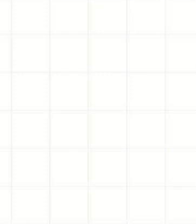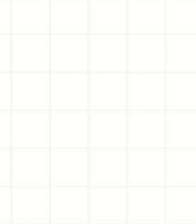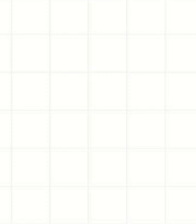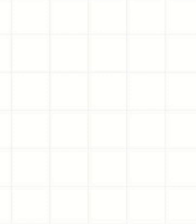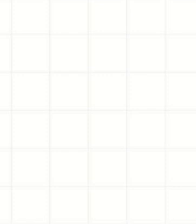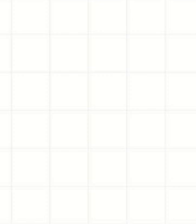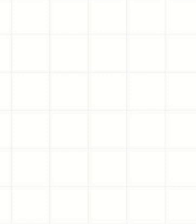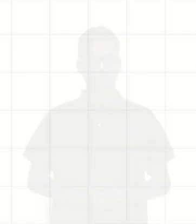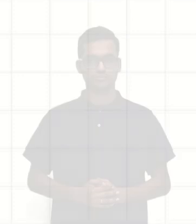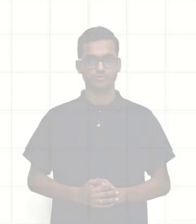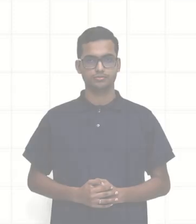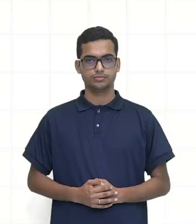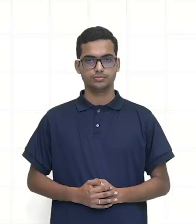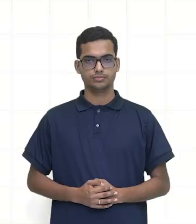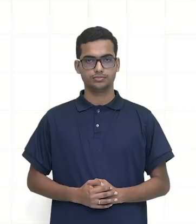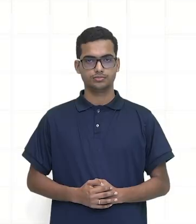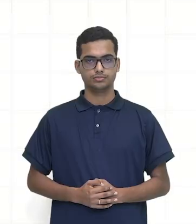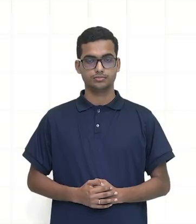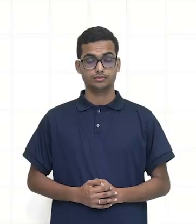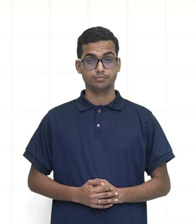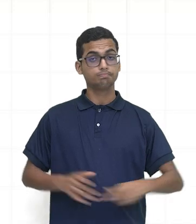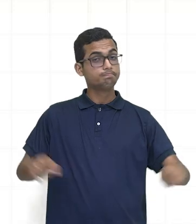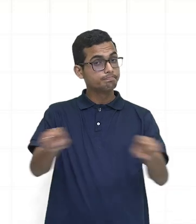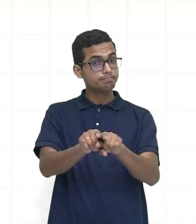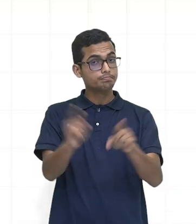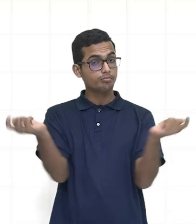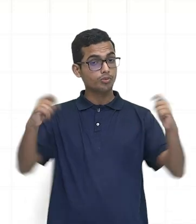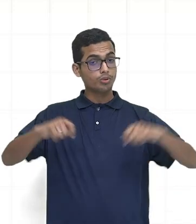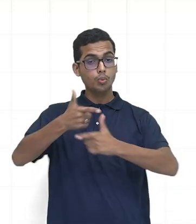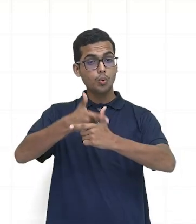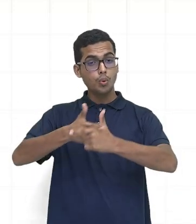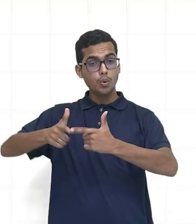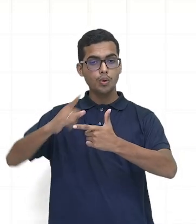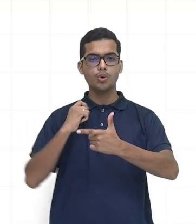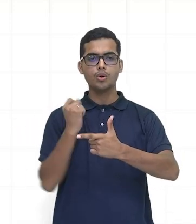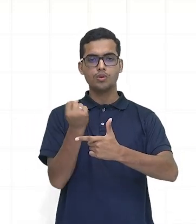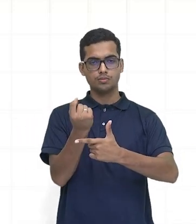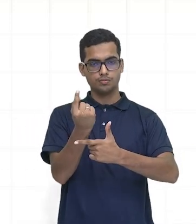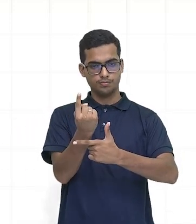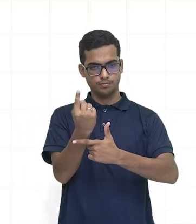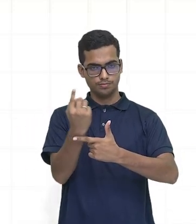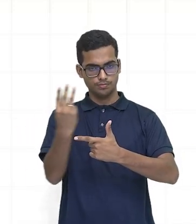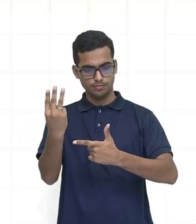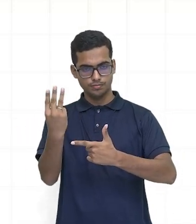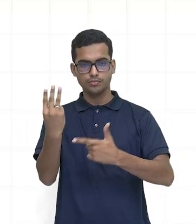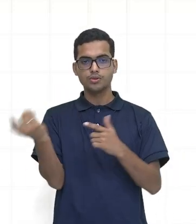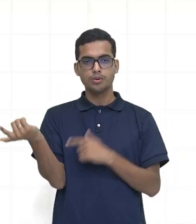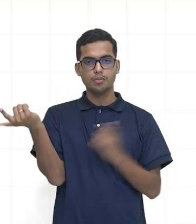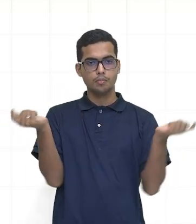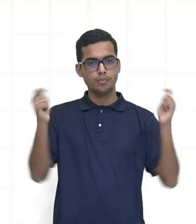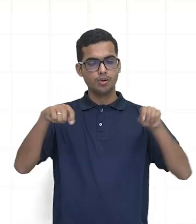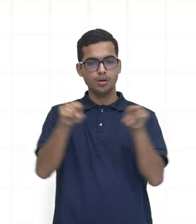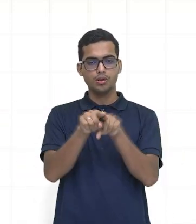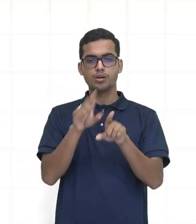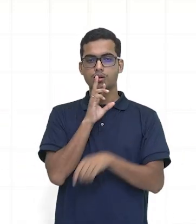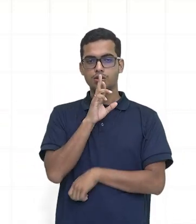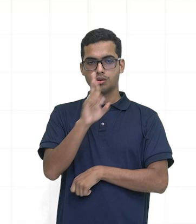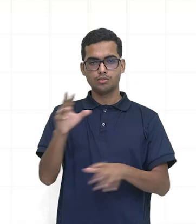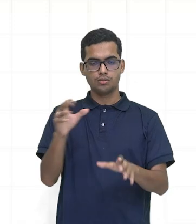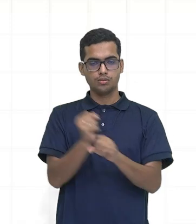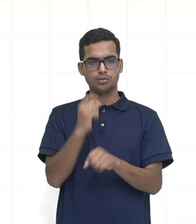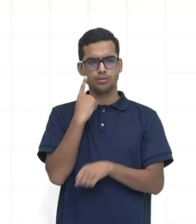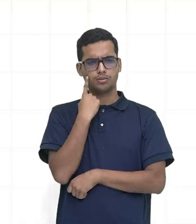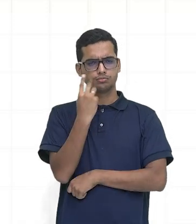significa que ele também pode ser dividido por 13, que o resultado vai dar 3. Vejam que é a operação